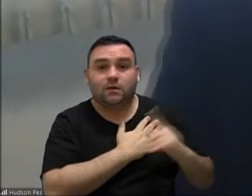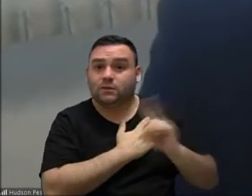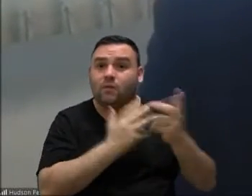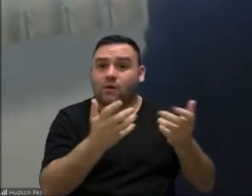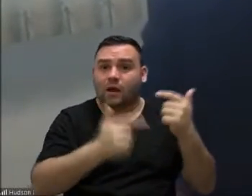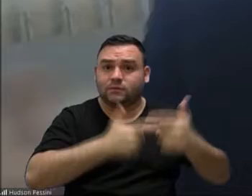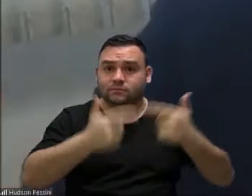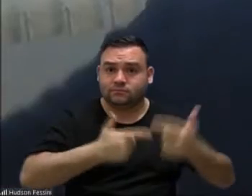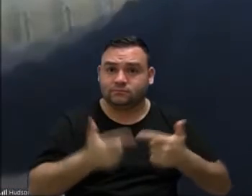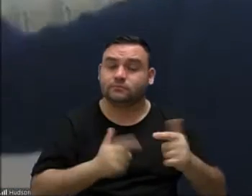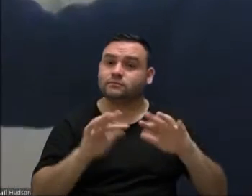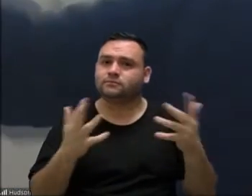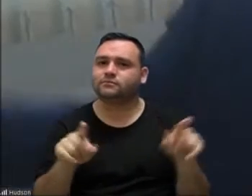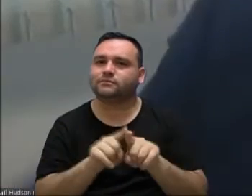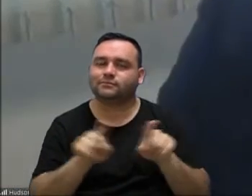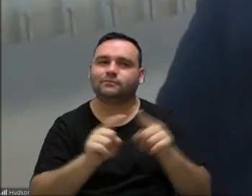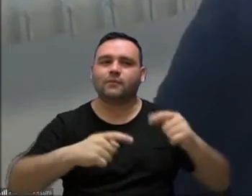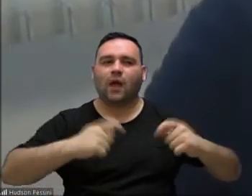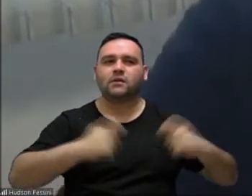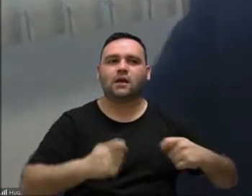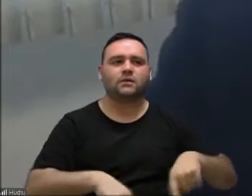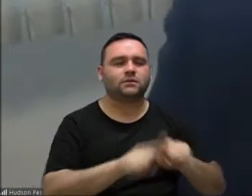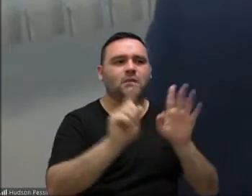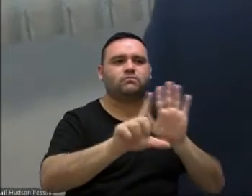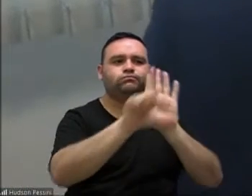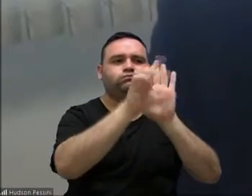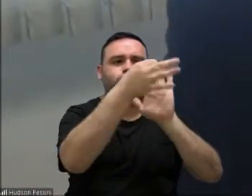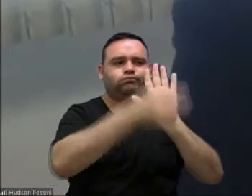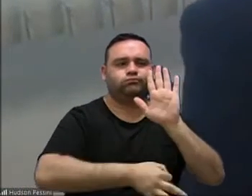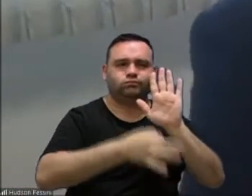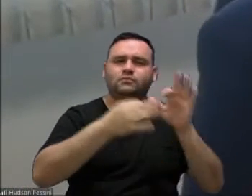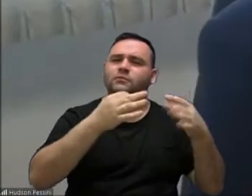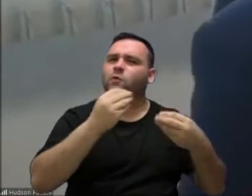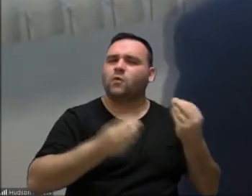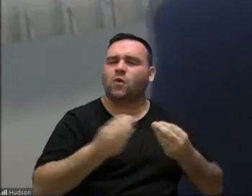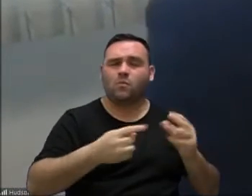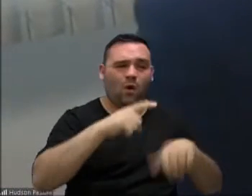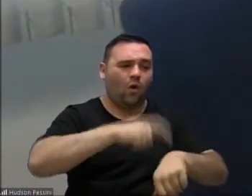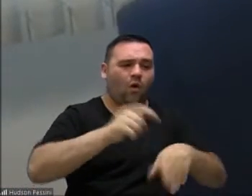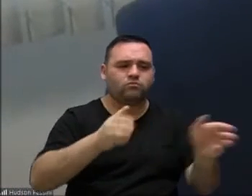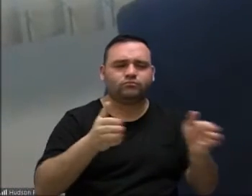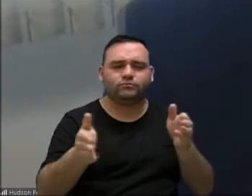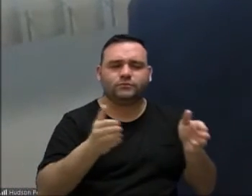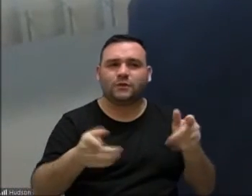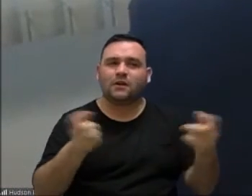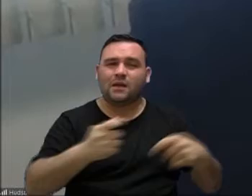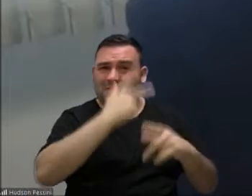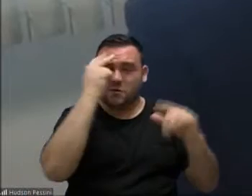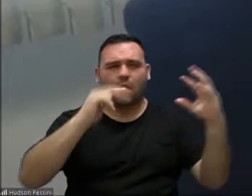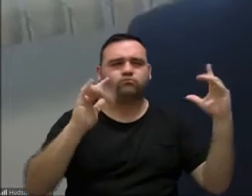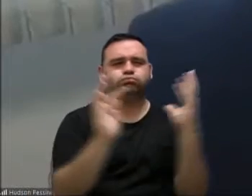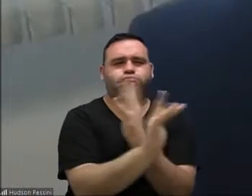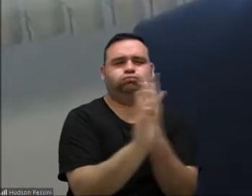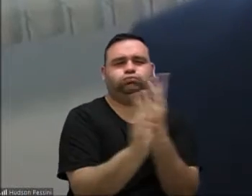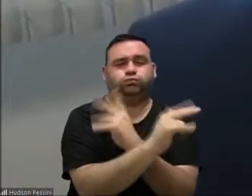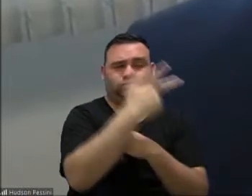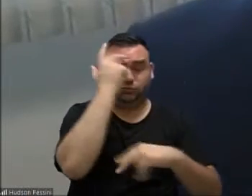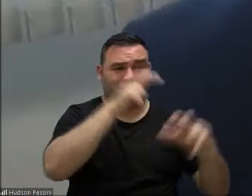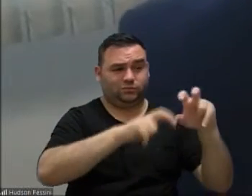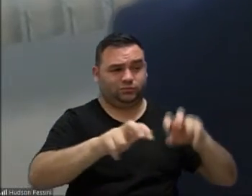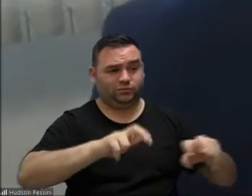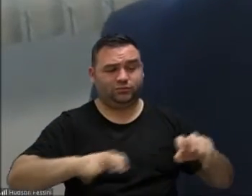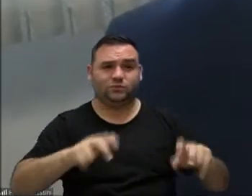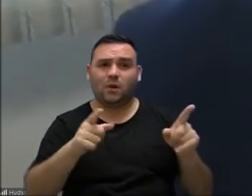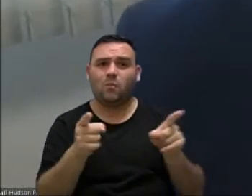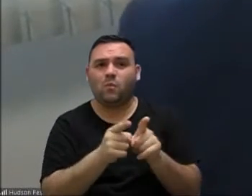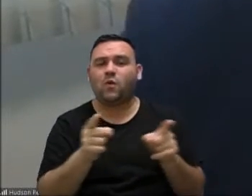trabalhar e aí vão ter condições de legalizar esse espaço num determinado horário aonde o fluxo de pessoas na calçada é